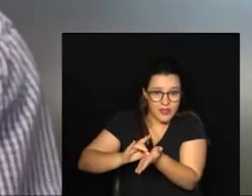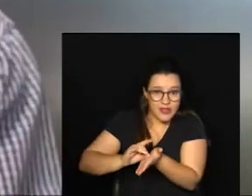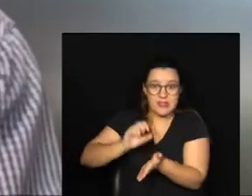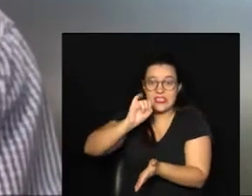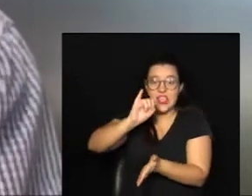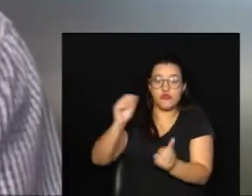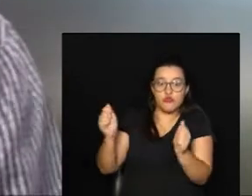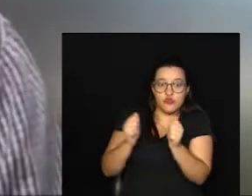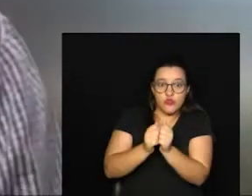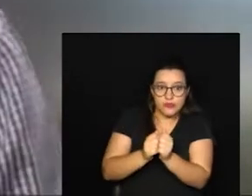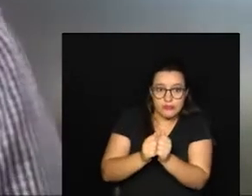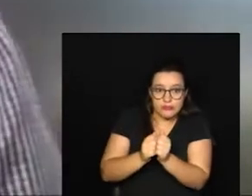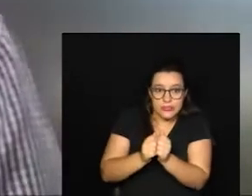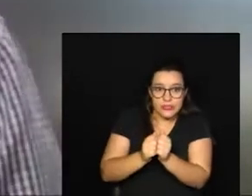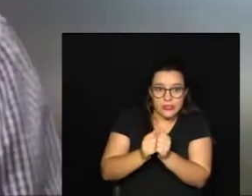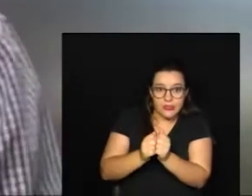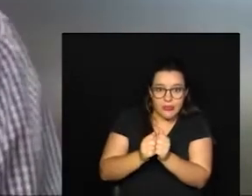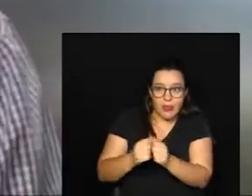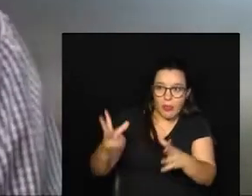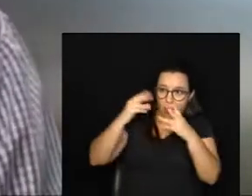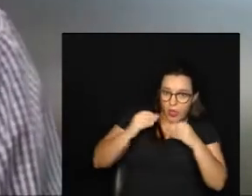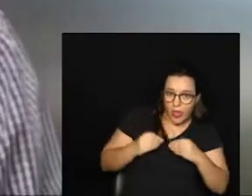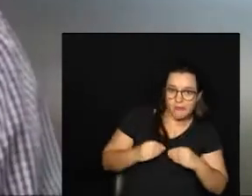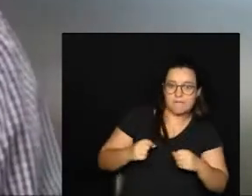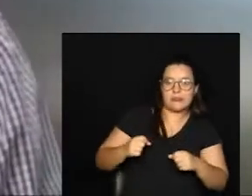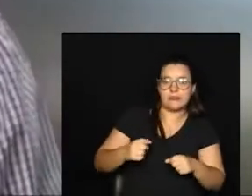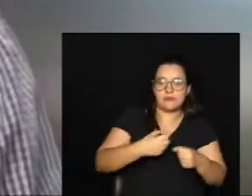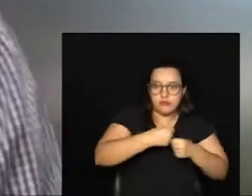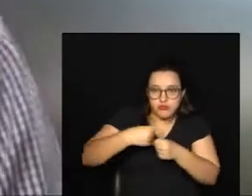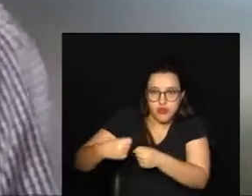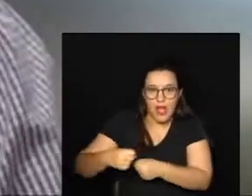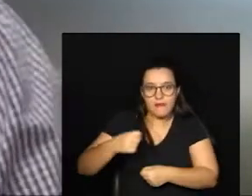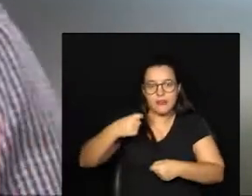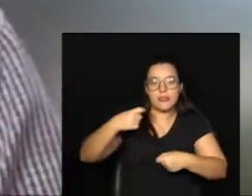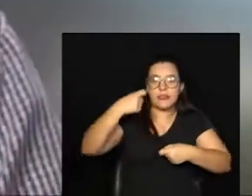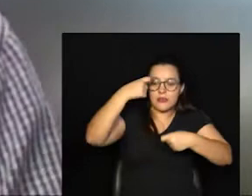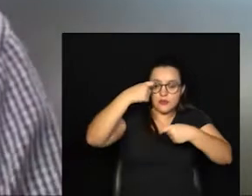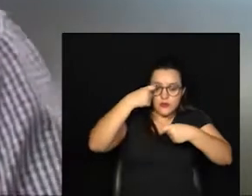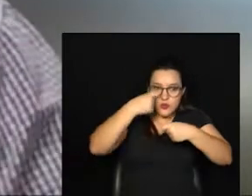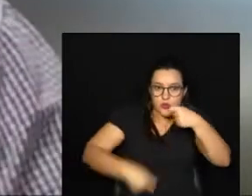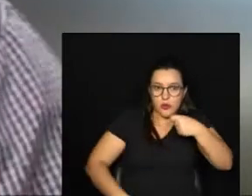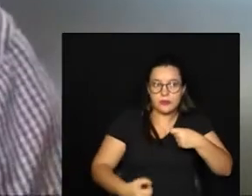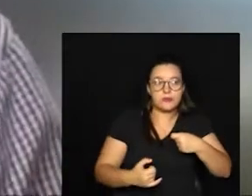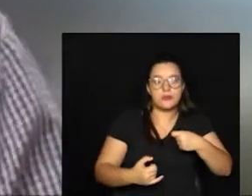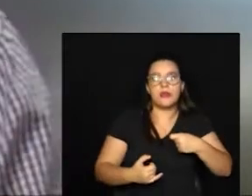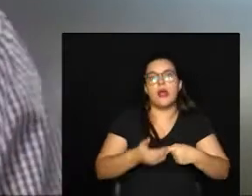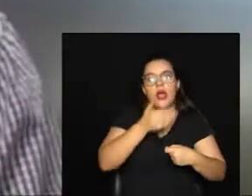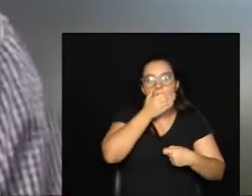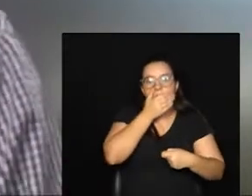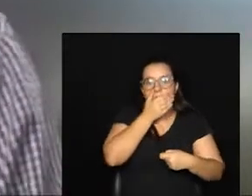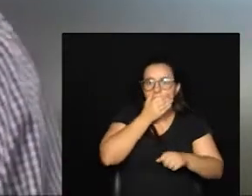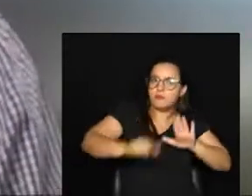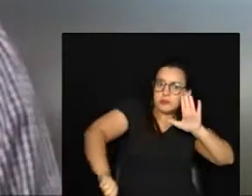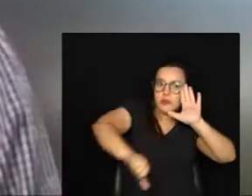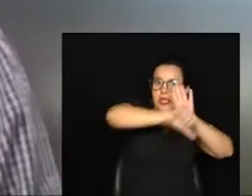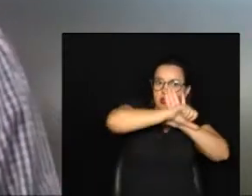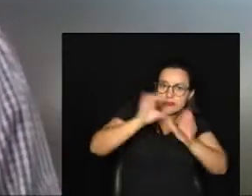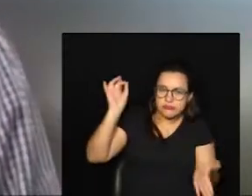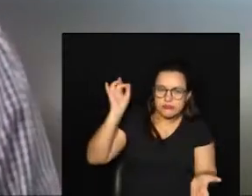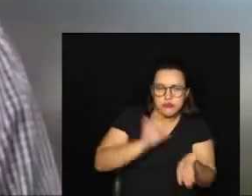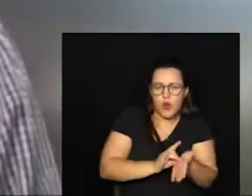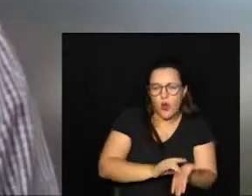grave ameaça, nós migramos a um crime muito mais grave, que é o crime de estupro. É um crime, inclusive, hediondo, é um crime que tem aí uma série